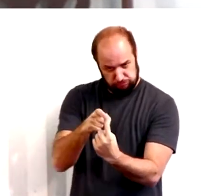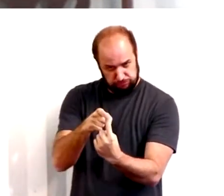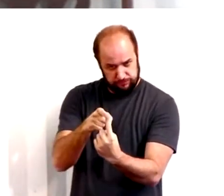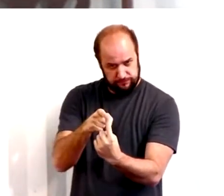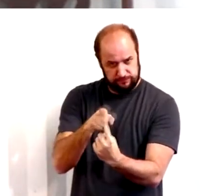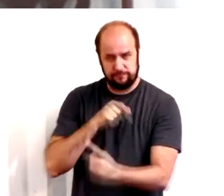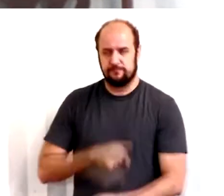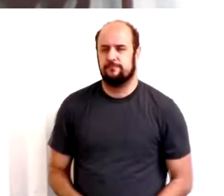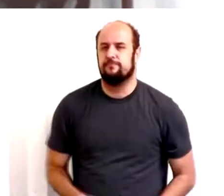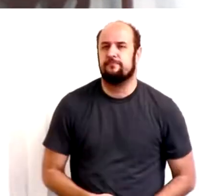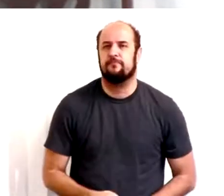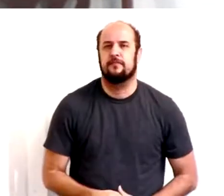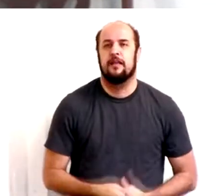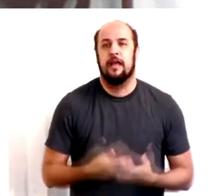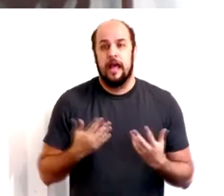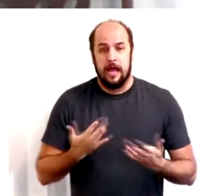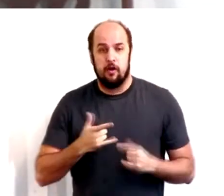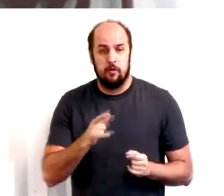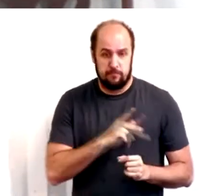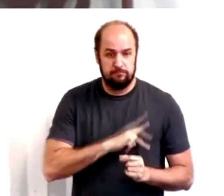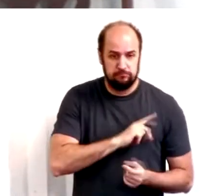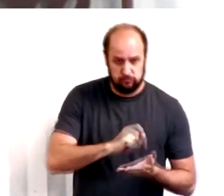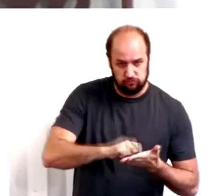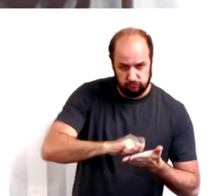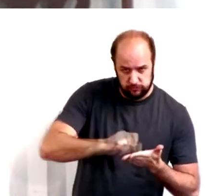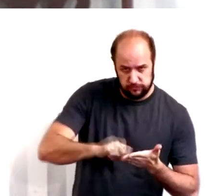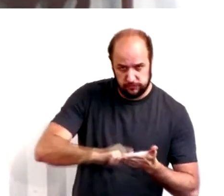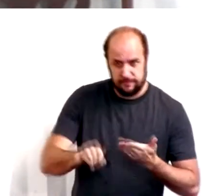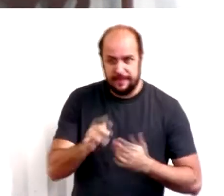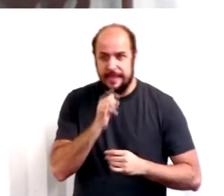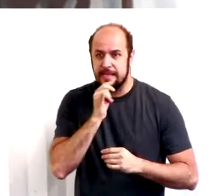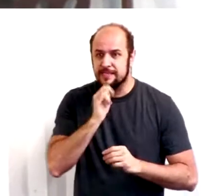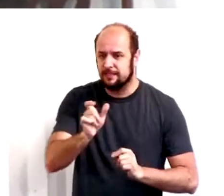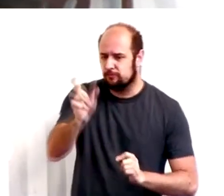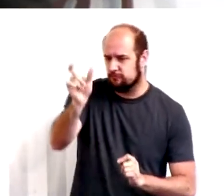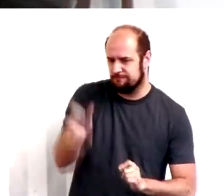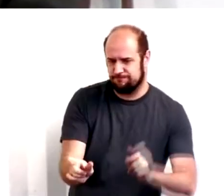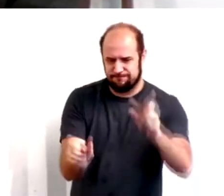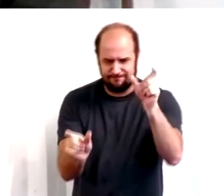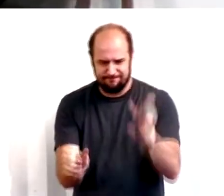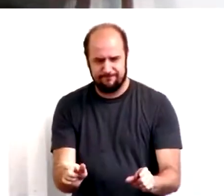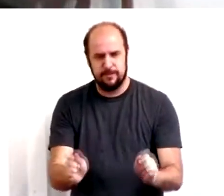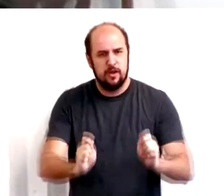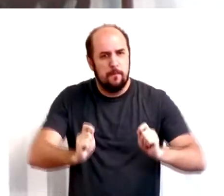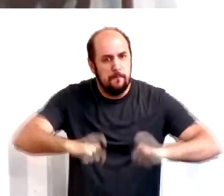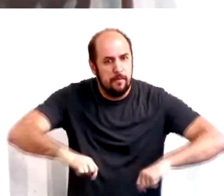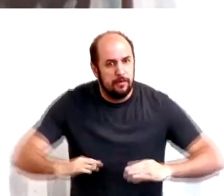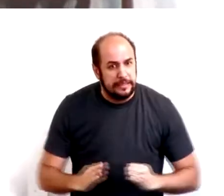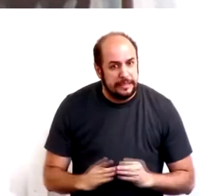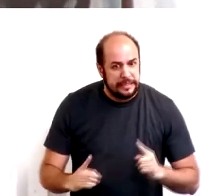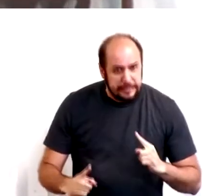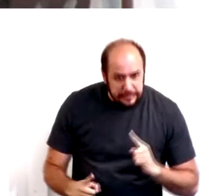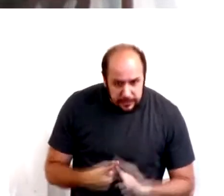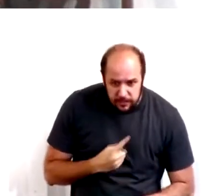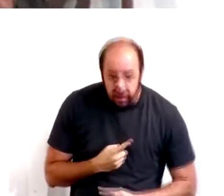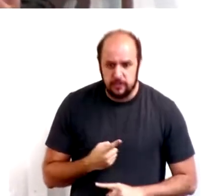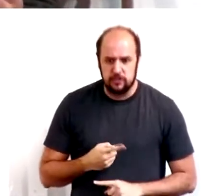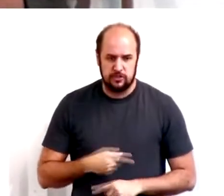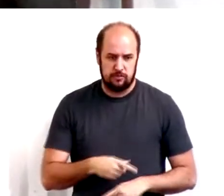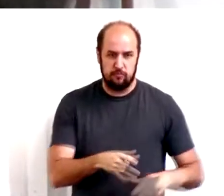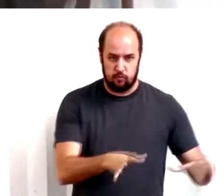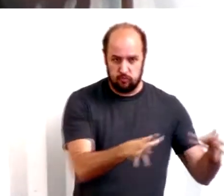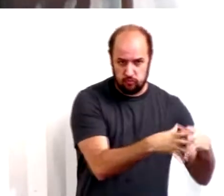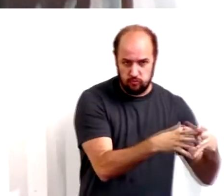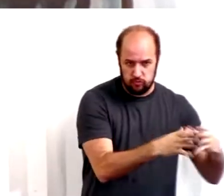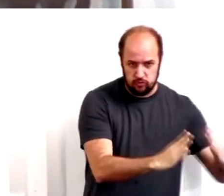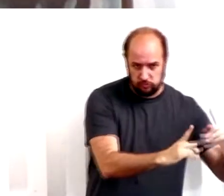de Cristo Jesus. E ele vai mostrar esses modelos para que a igreja pudesse se comparar a